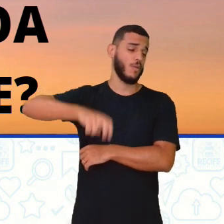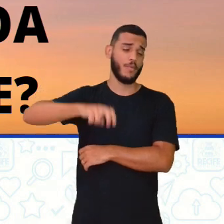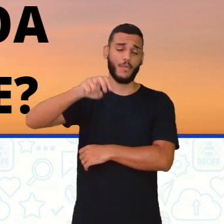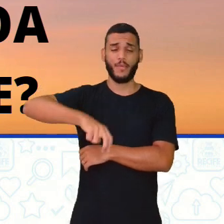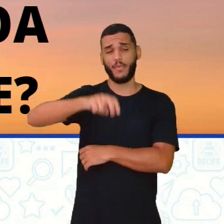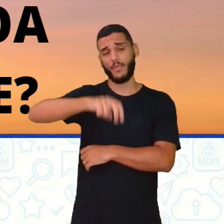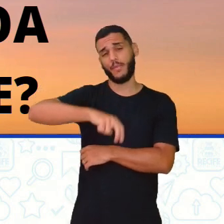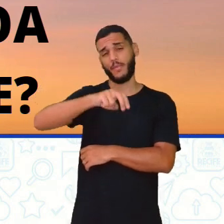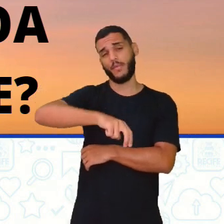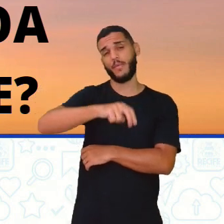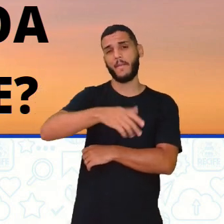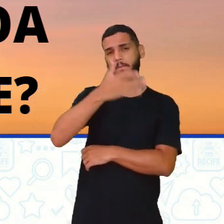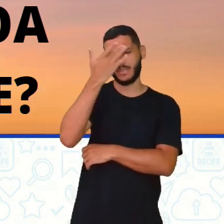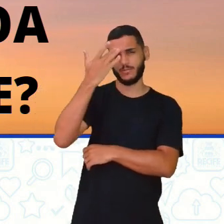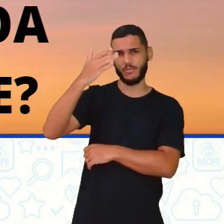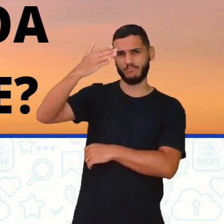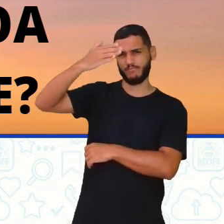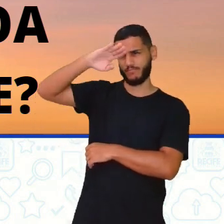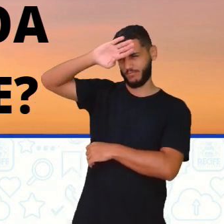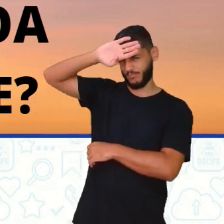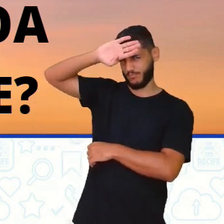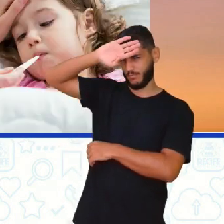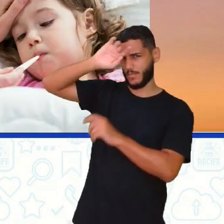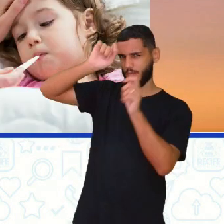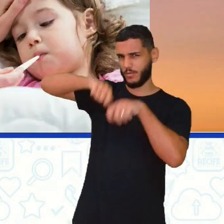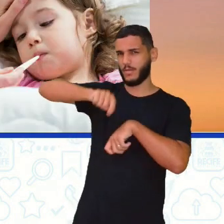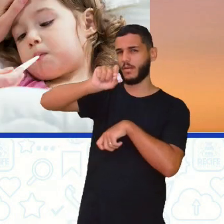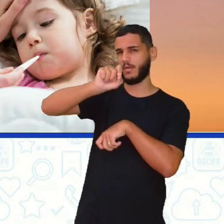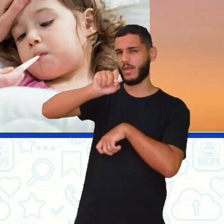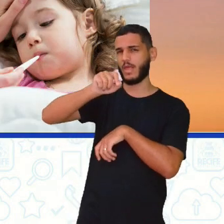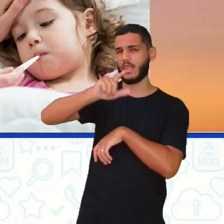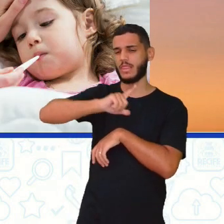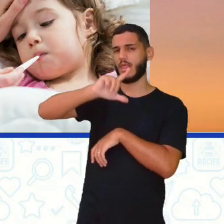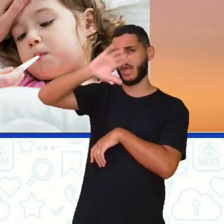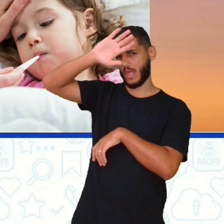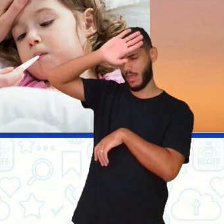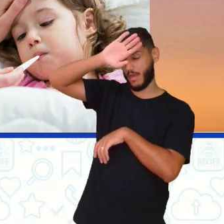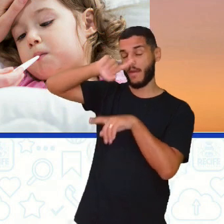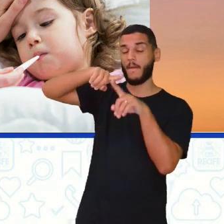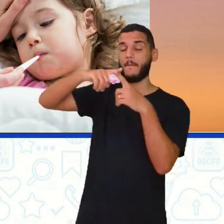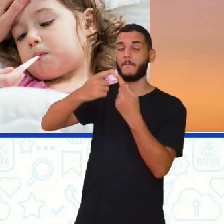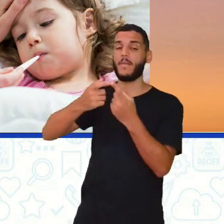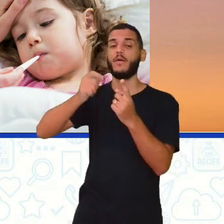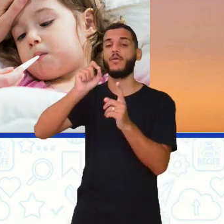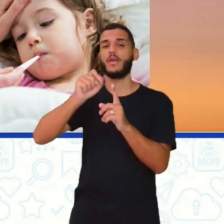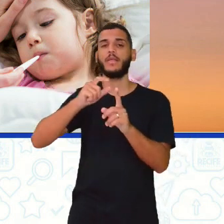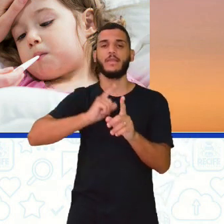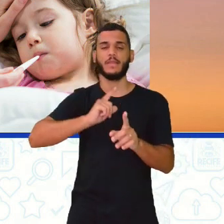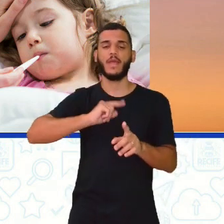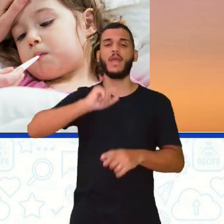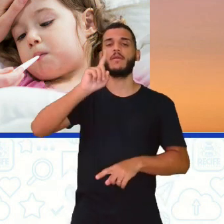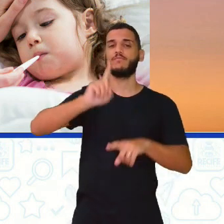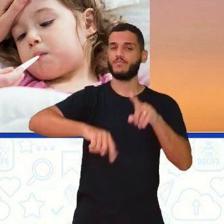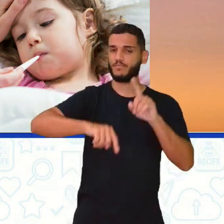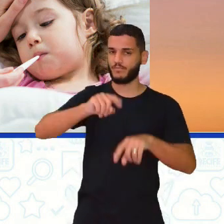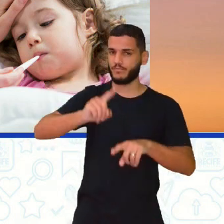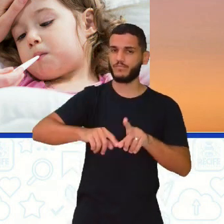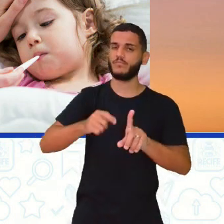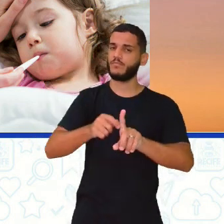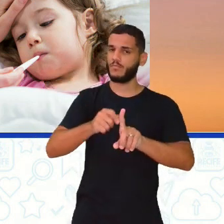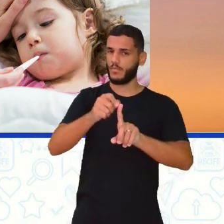testa, pode até dizer que você está com febre. Mas para isso, gente, o que é que nós temos? Nós temos um instrumento, um